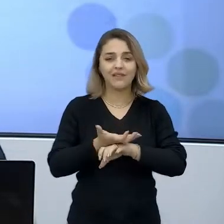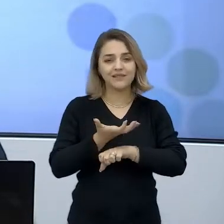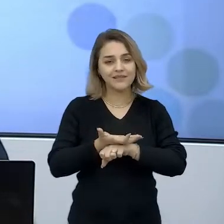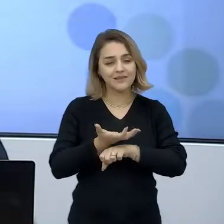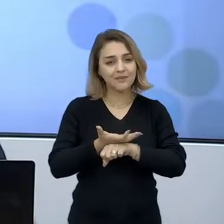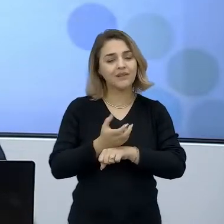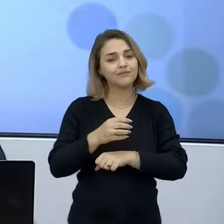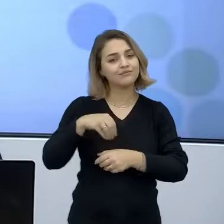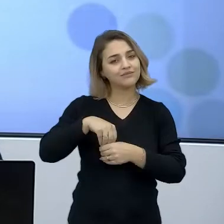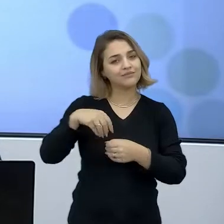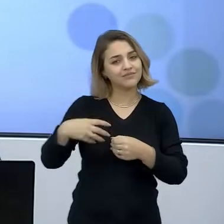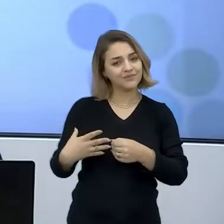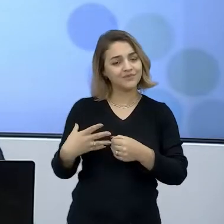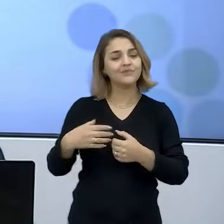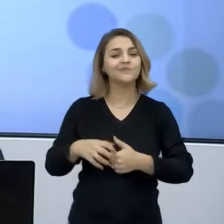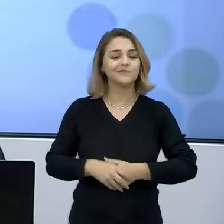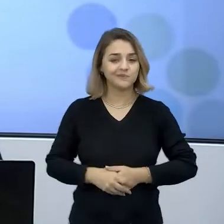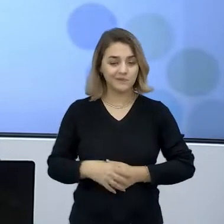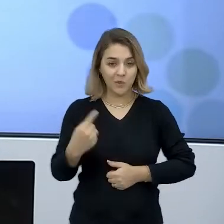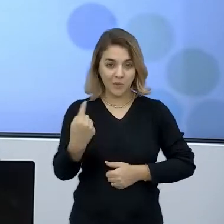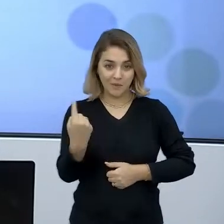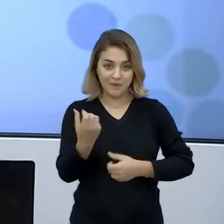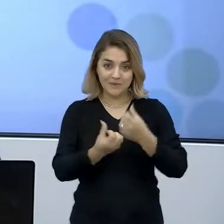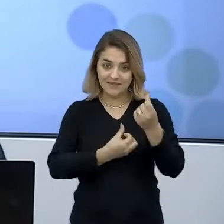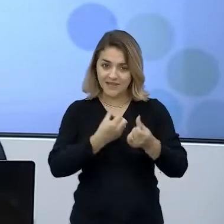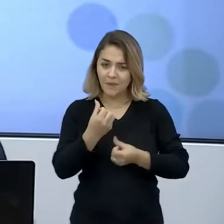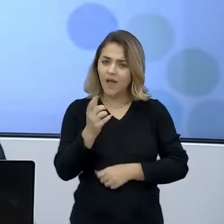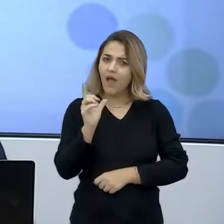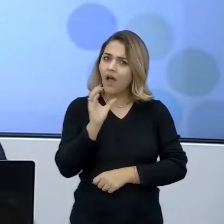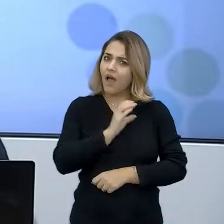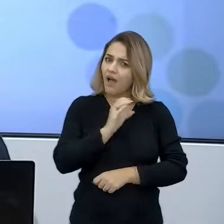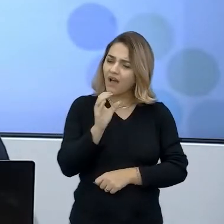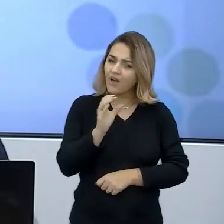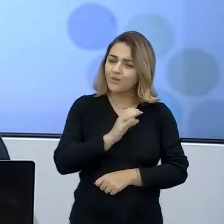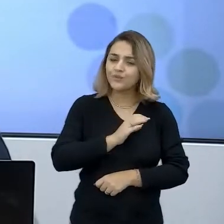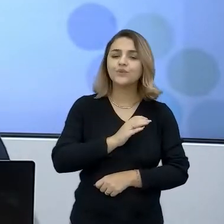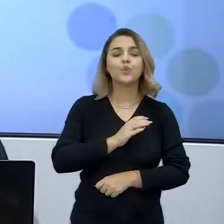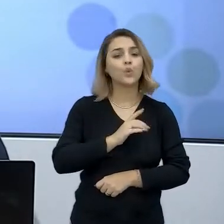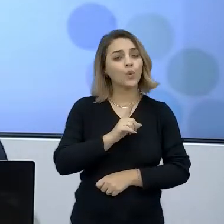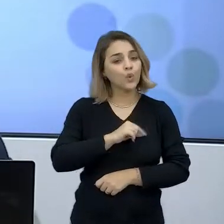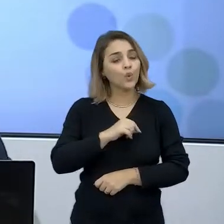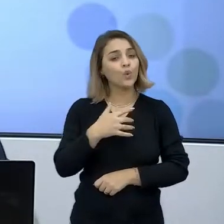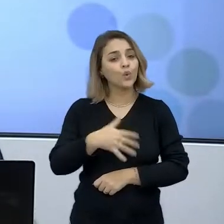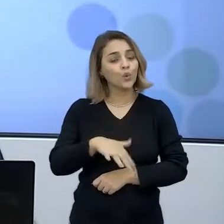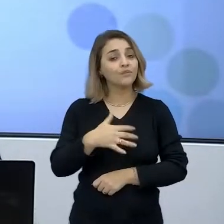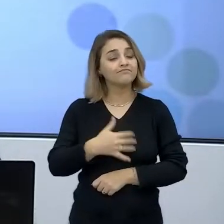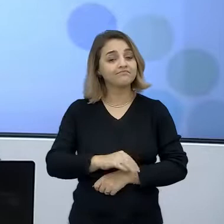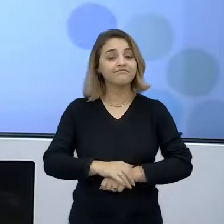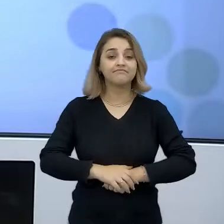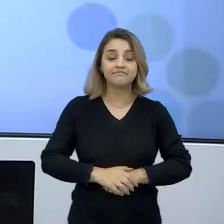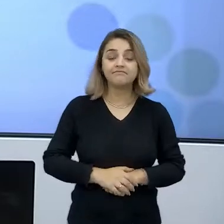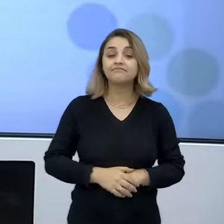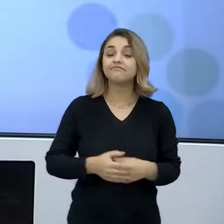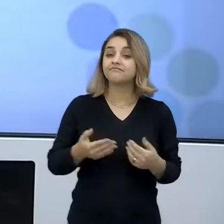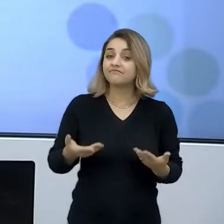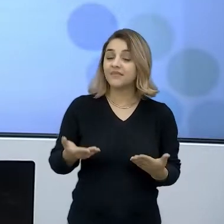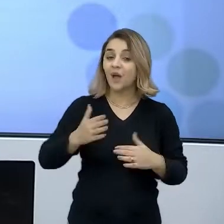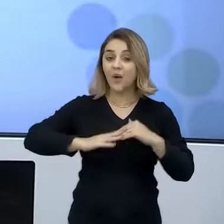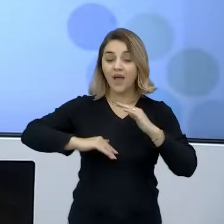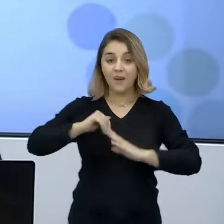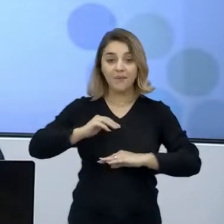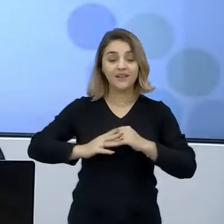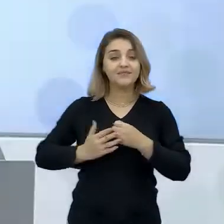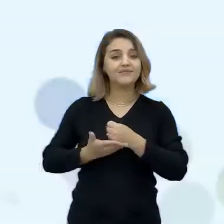do primeiro semestre de vocês aí, né? Passou rapidinho, né? Até que foi rápido as aulas aí. Vamos lá para as habilidades dos